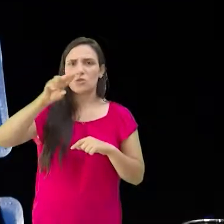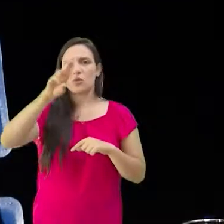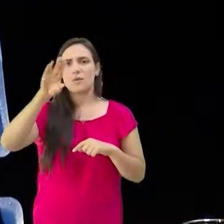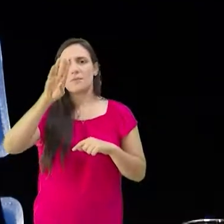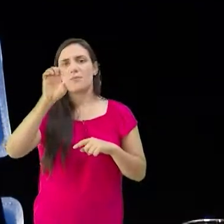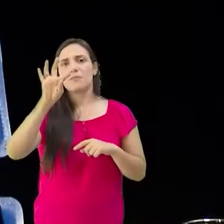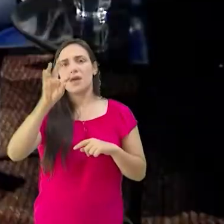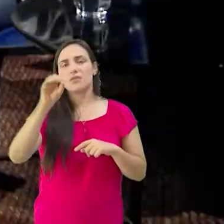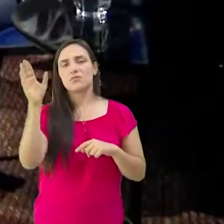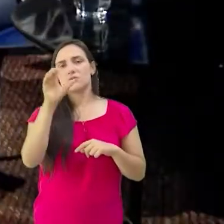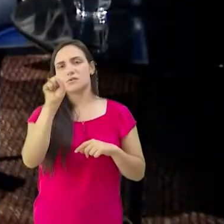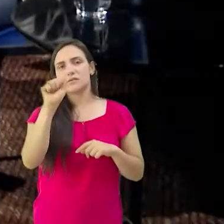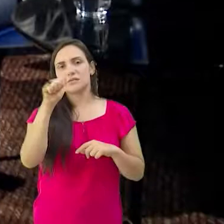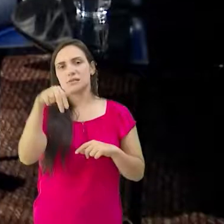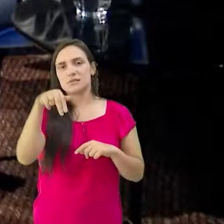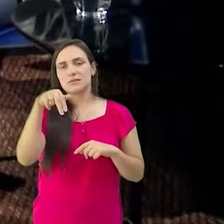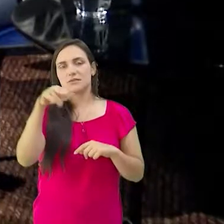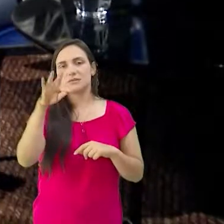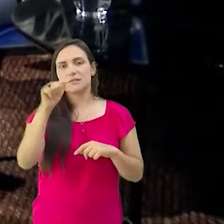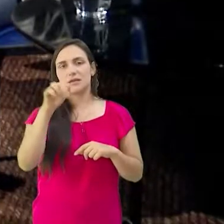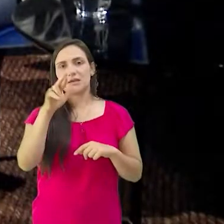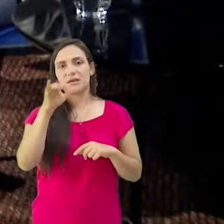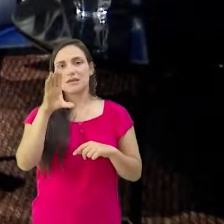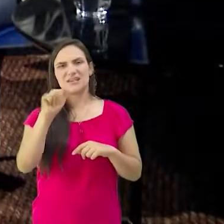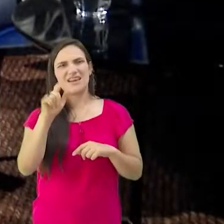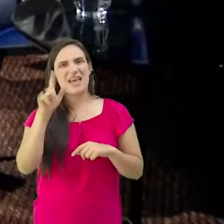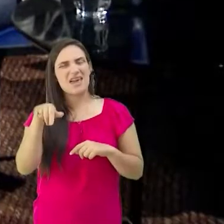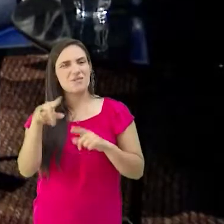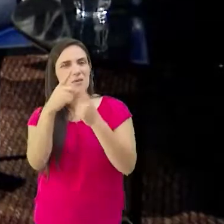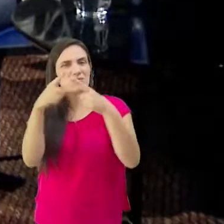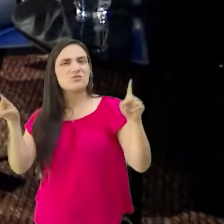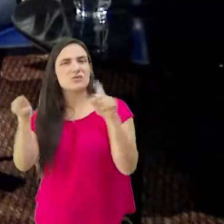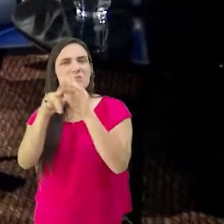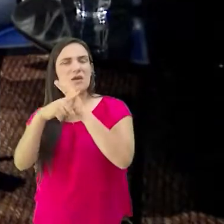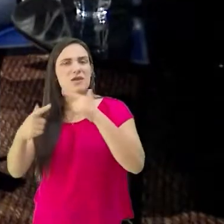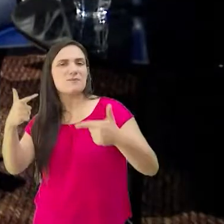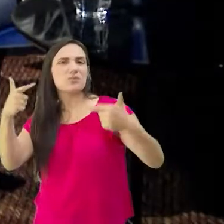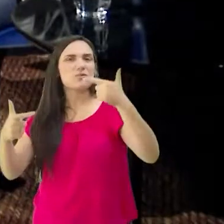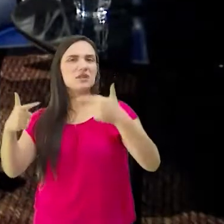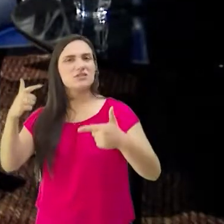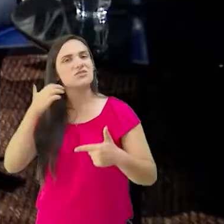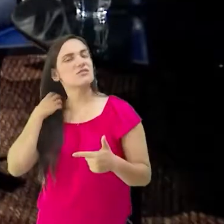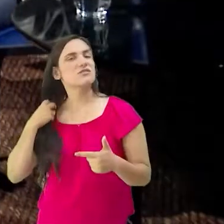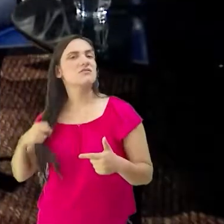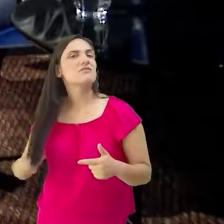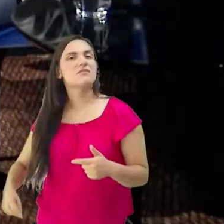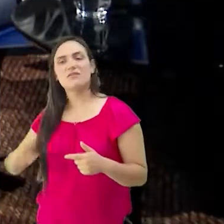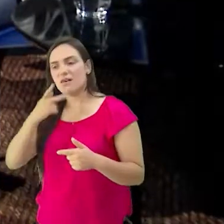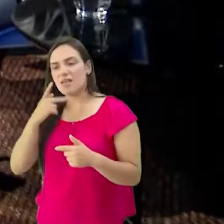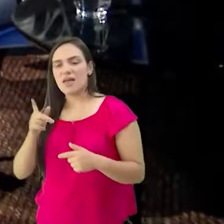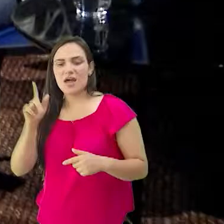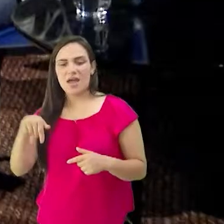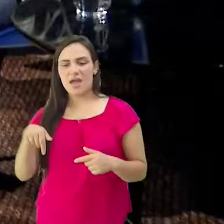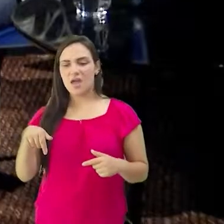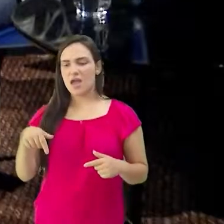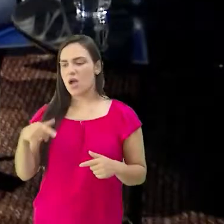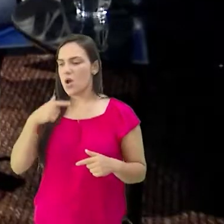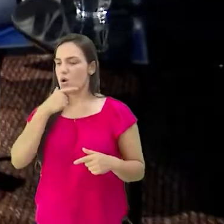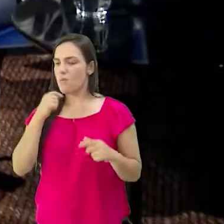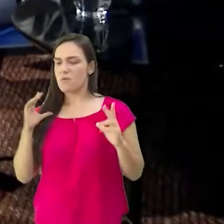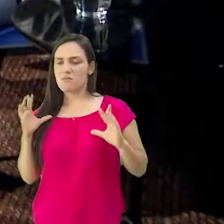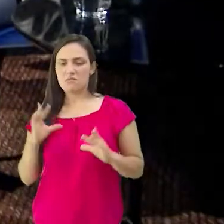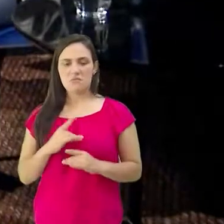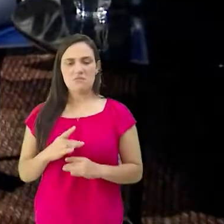O Beco? O Beco, cara. E o Beco era uma música meio política. Falava, os homens de terno estão nu como um